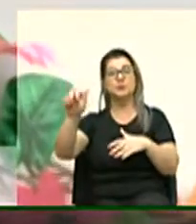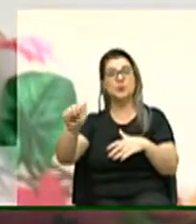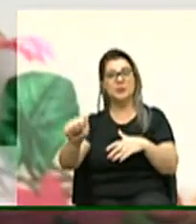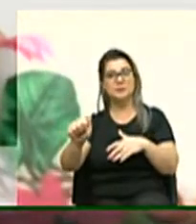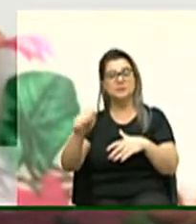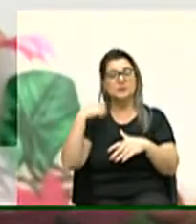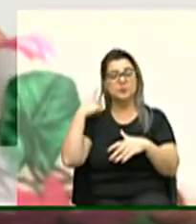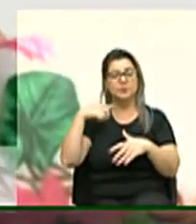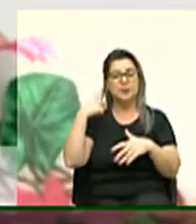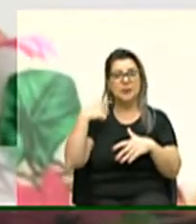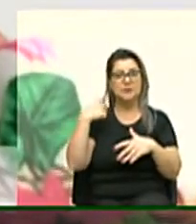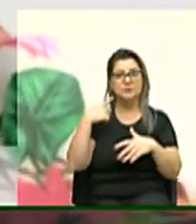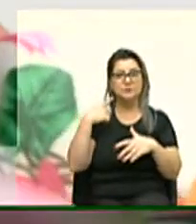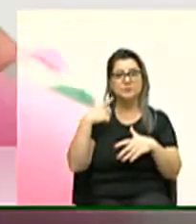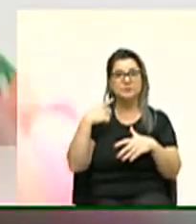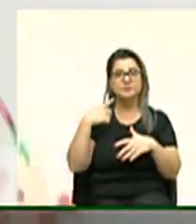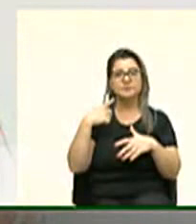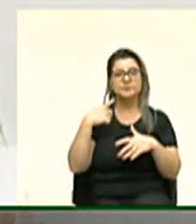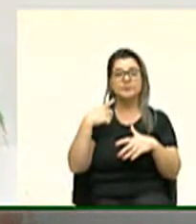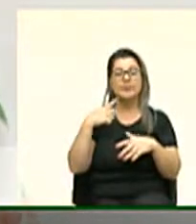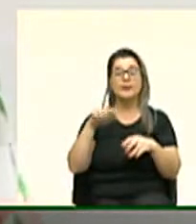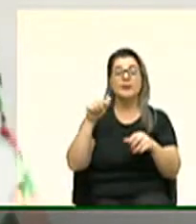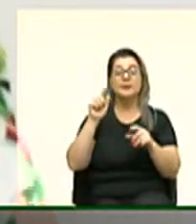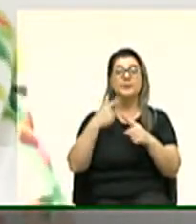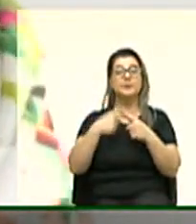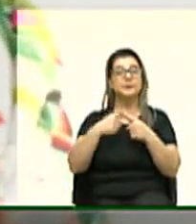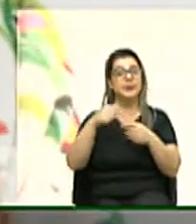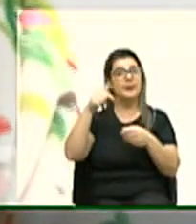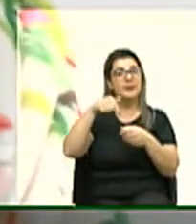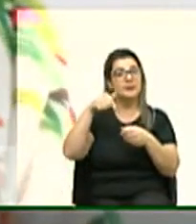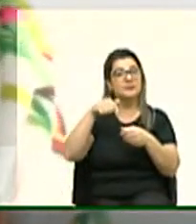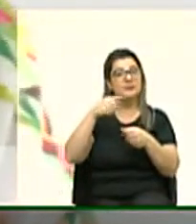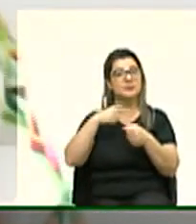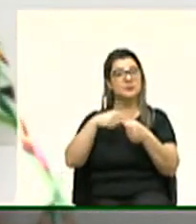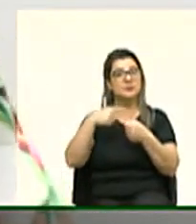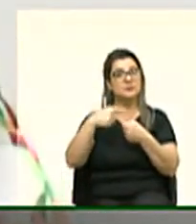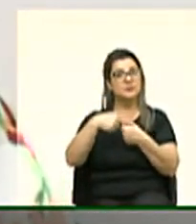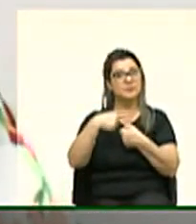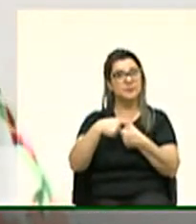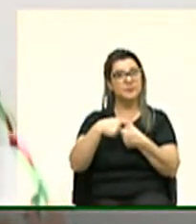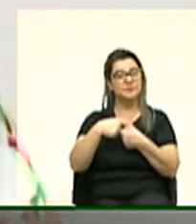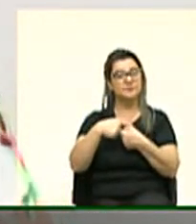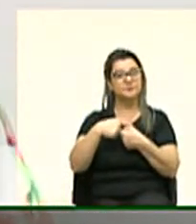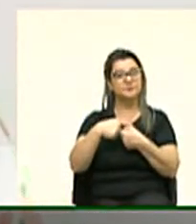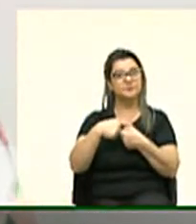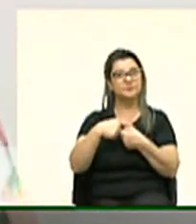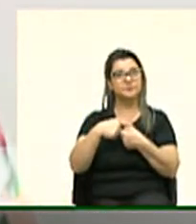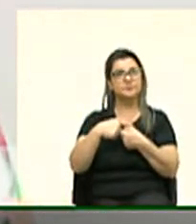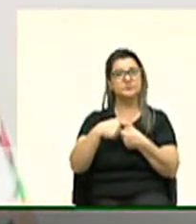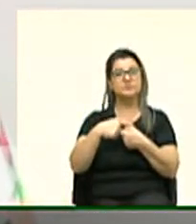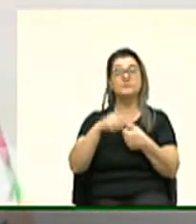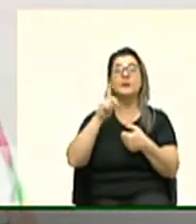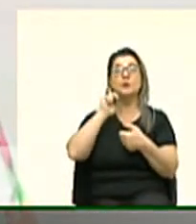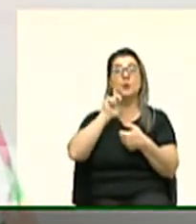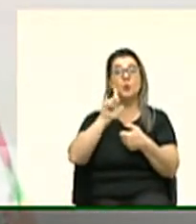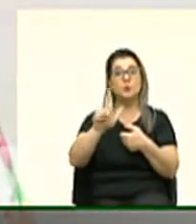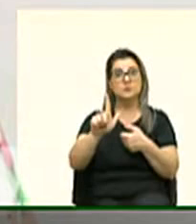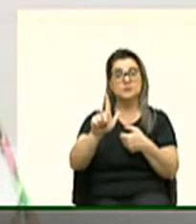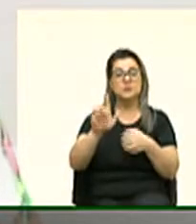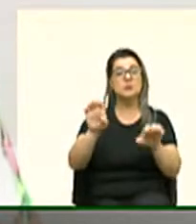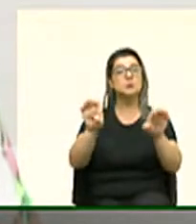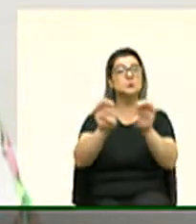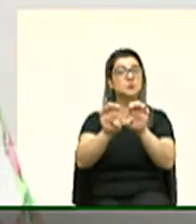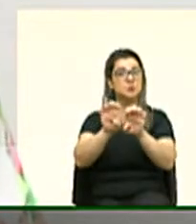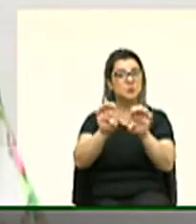que esse município é uma pérola dentro do Estado. Ele conseguiu se estruturar,